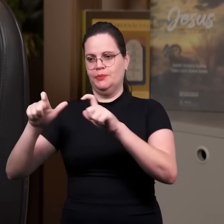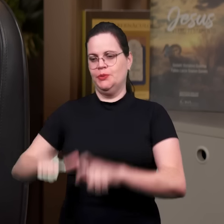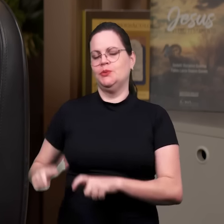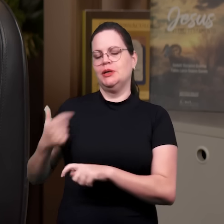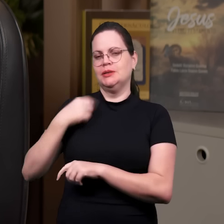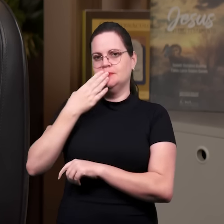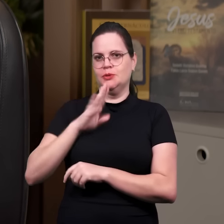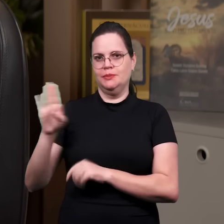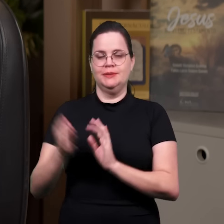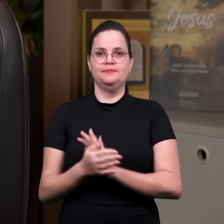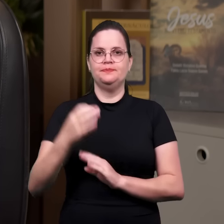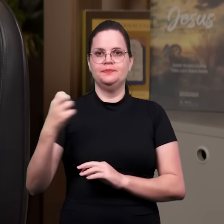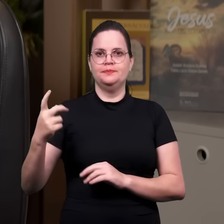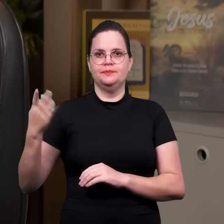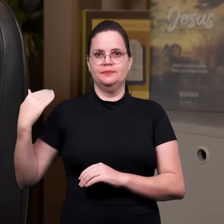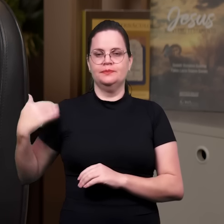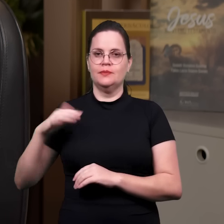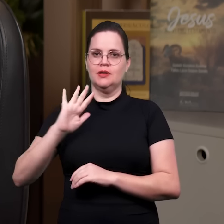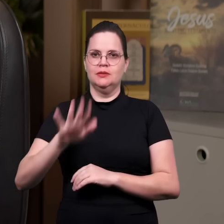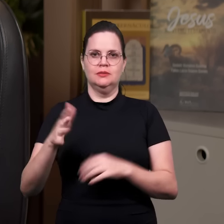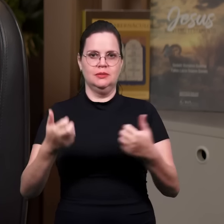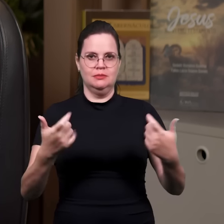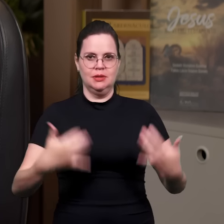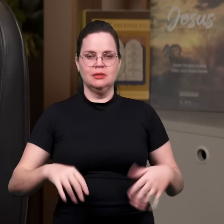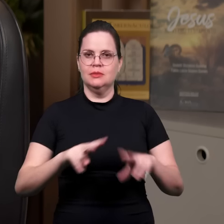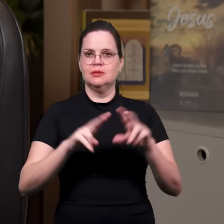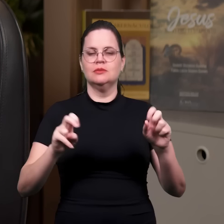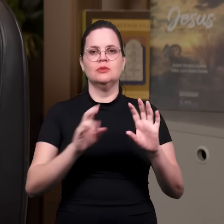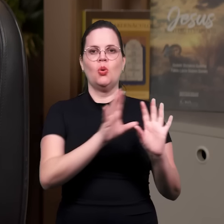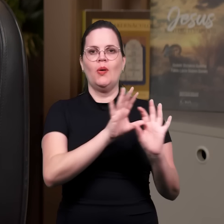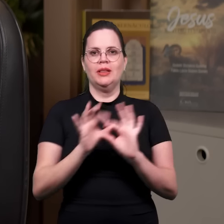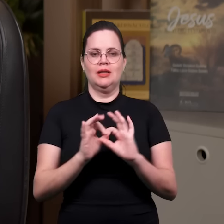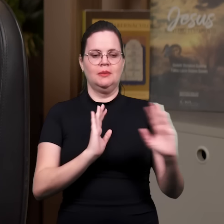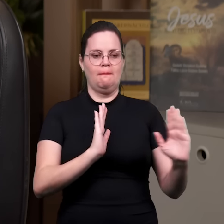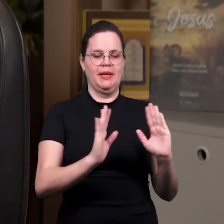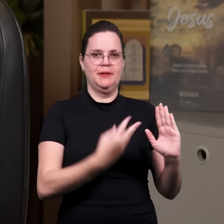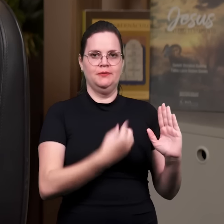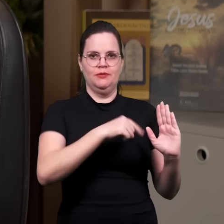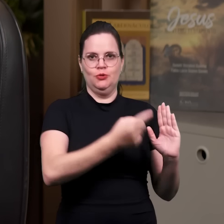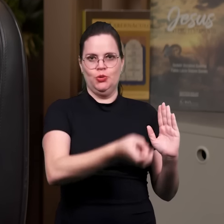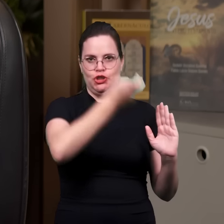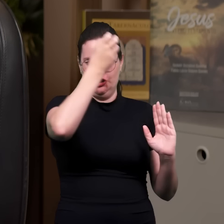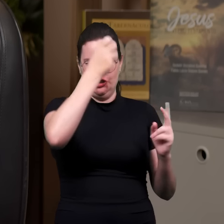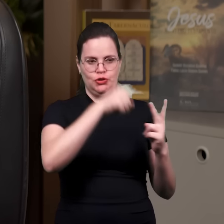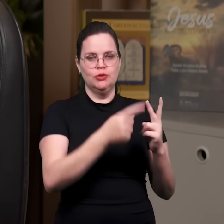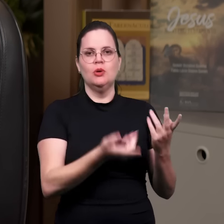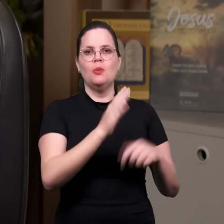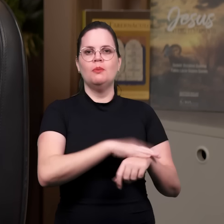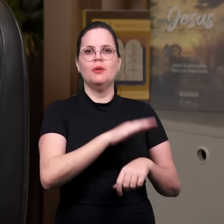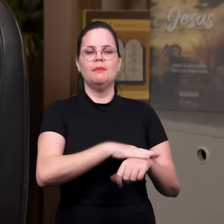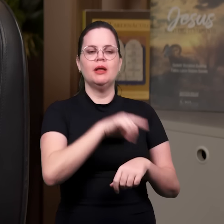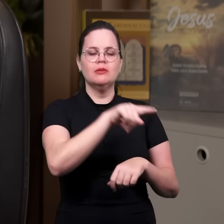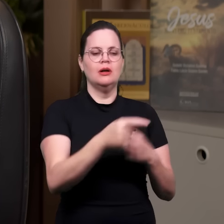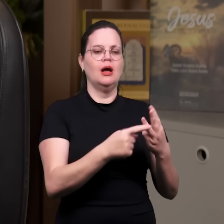abordamos em episódios anteriores todo o contexto do tempo que Israel viveu no Egito, a situação que Israel viveu no